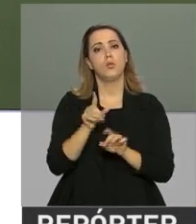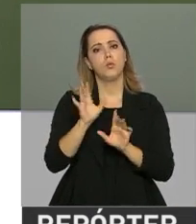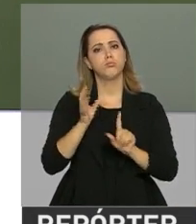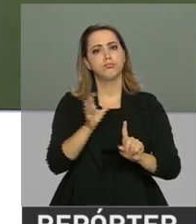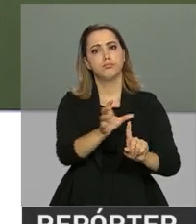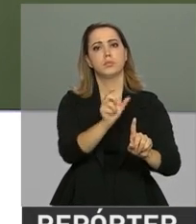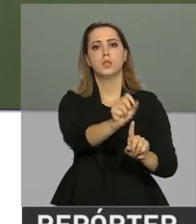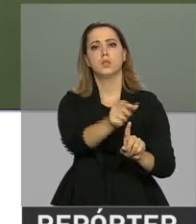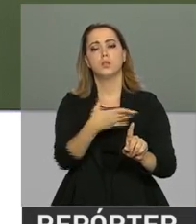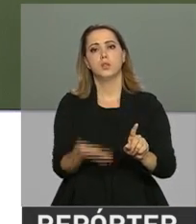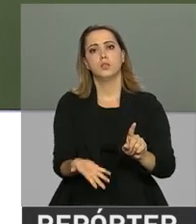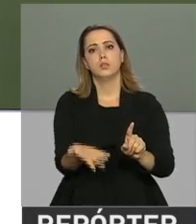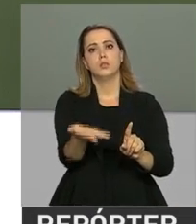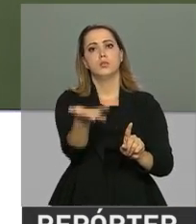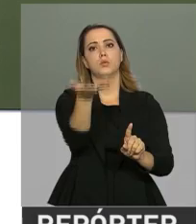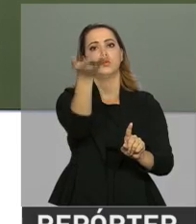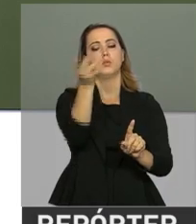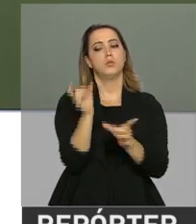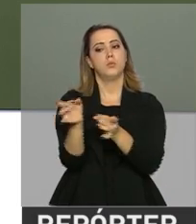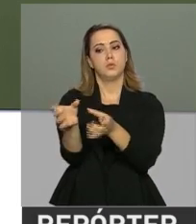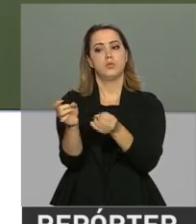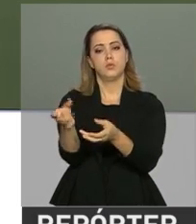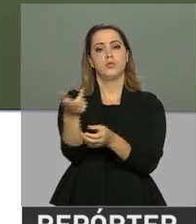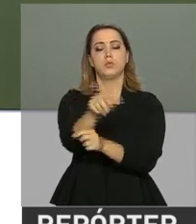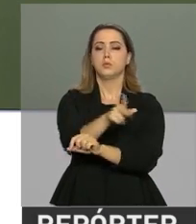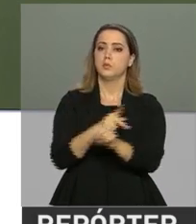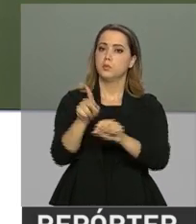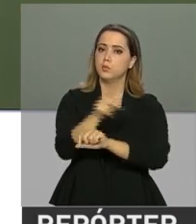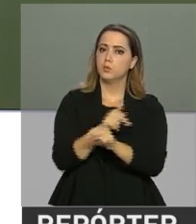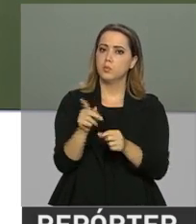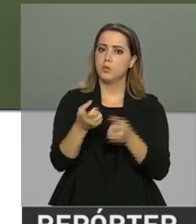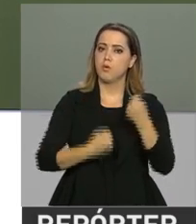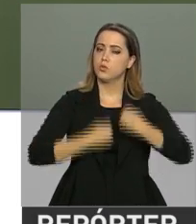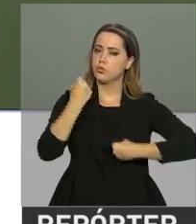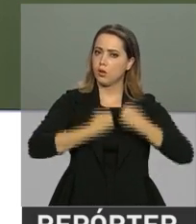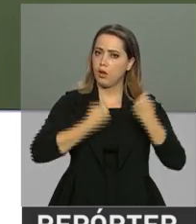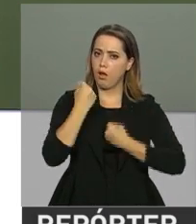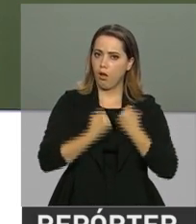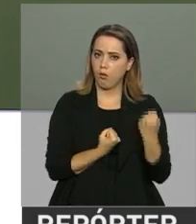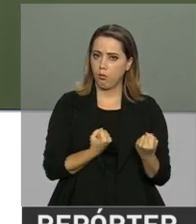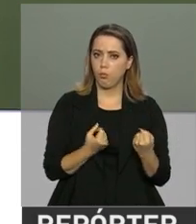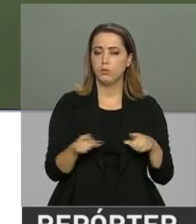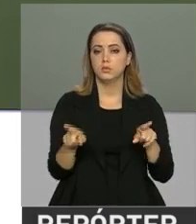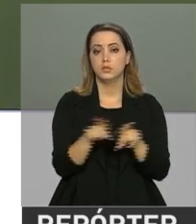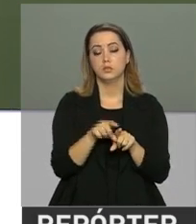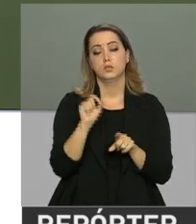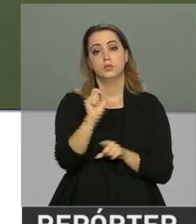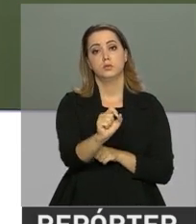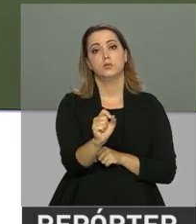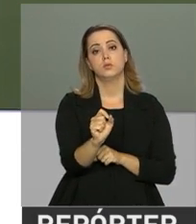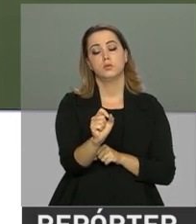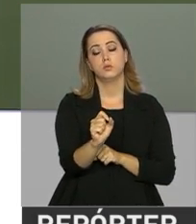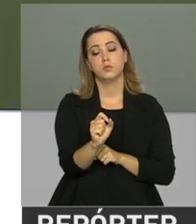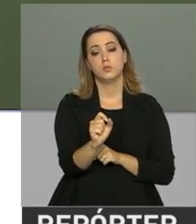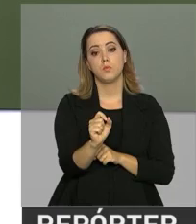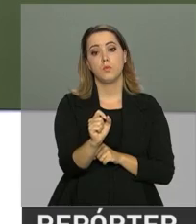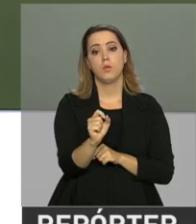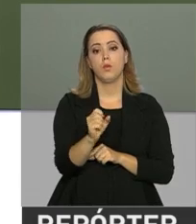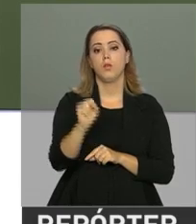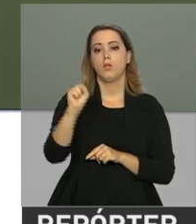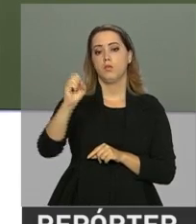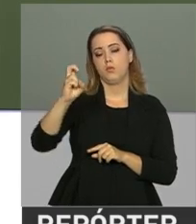influenciadas pelo aumento nas vendas externas brasileiras de automóveis de passageiros, num percentual de